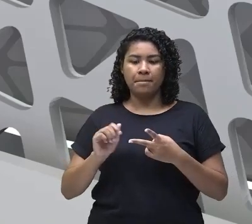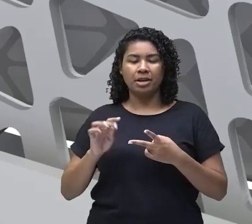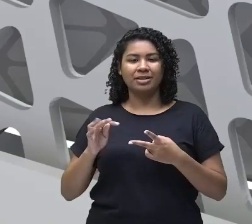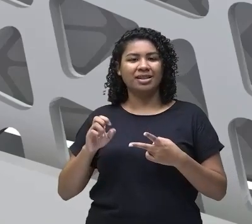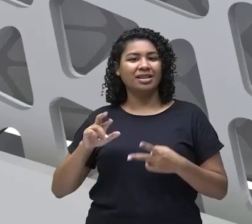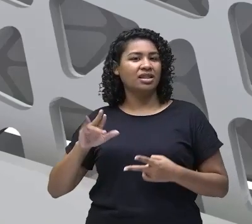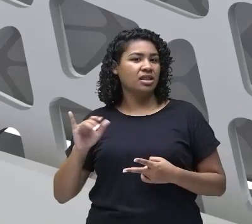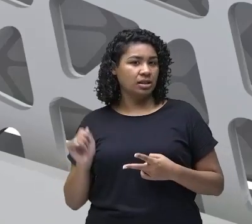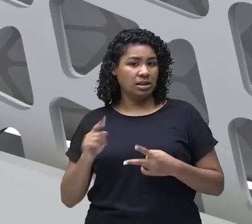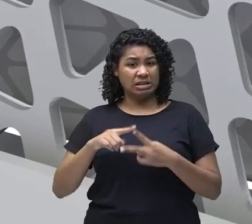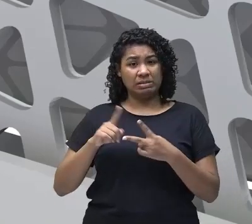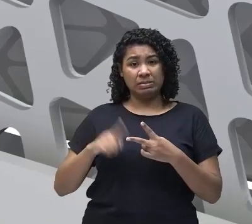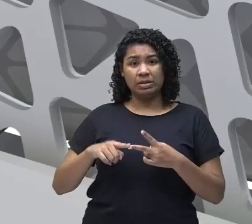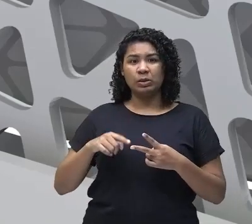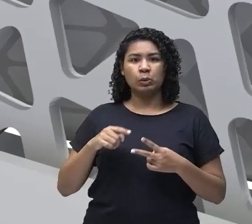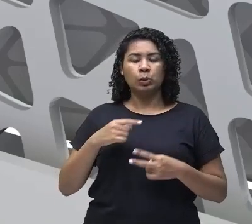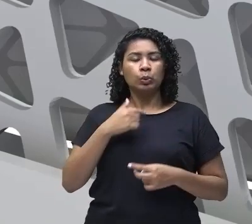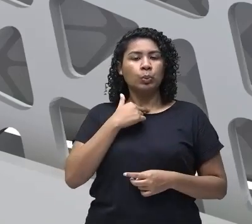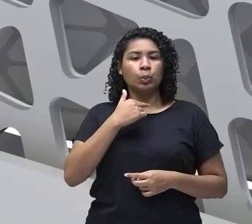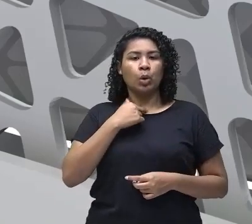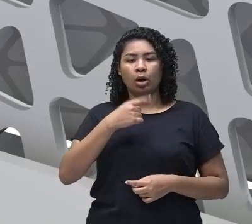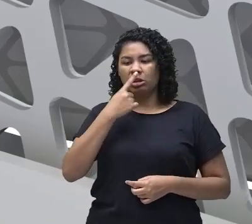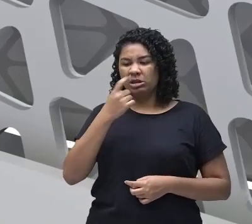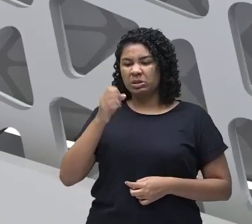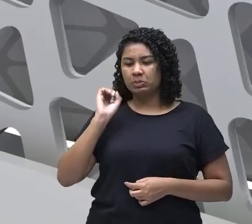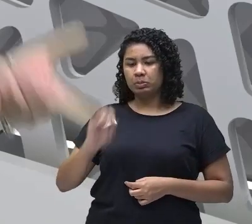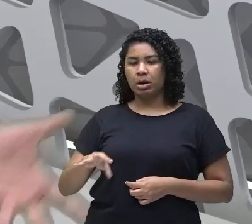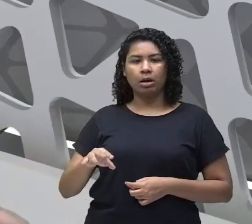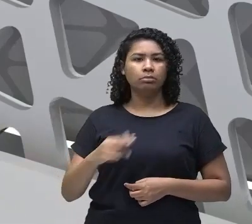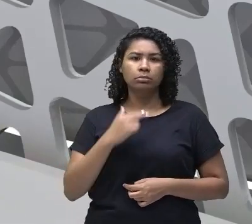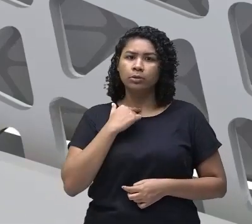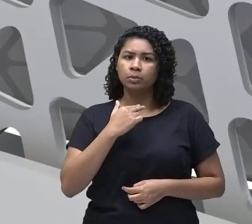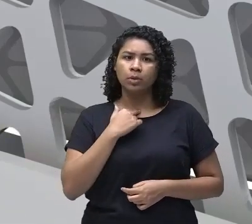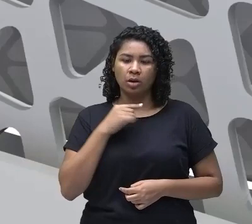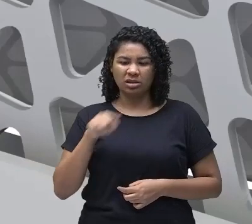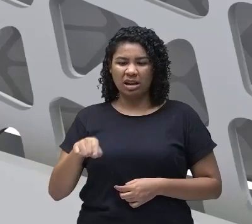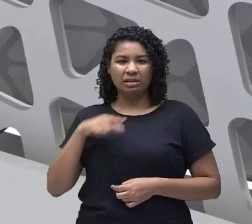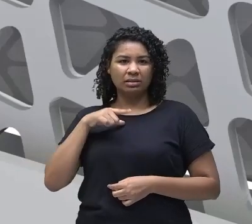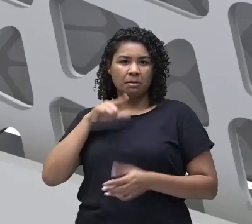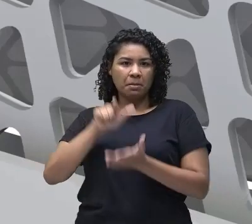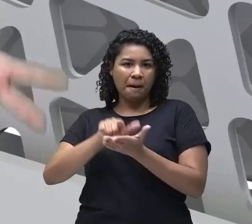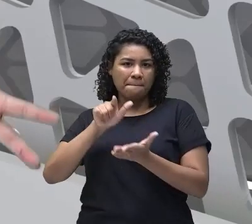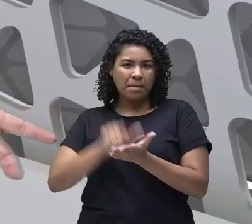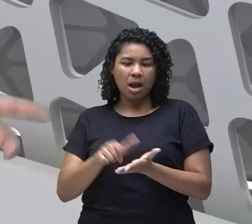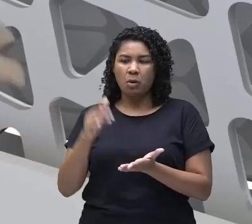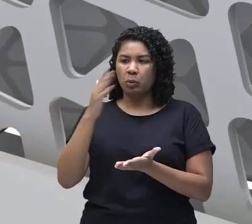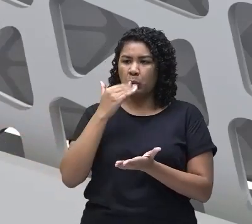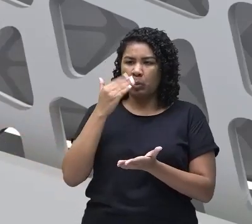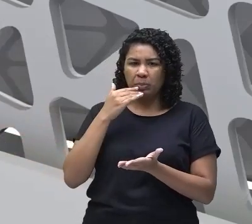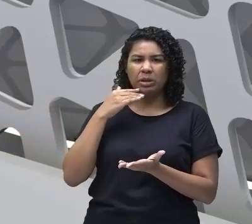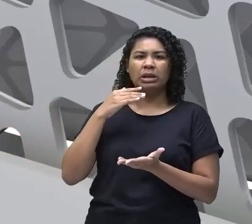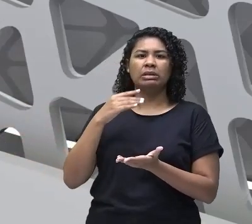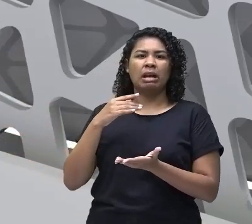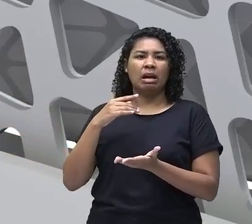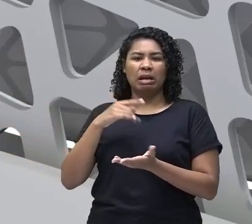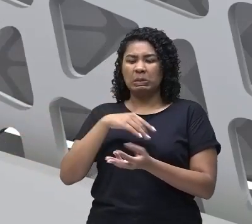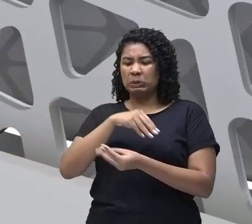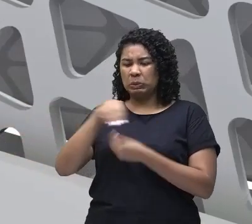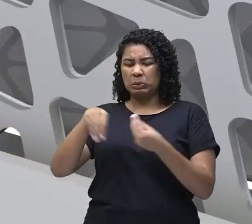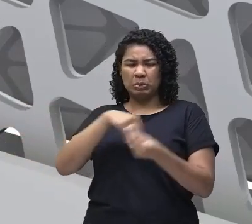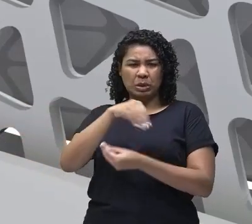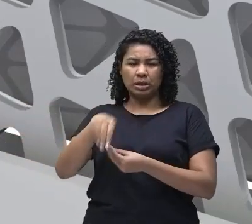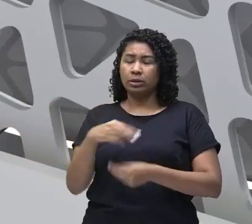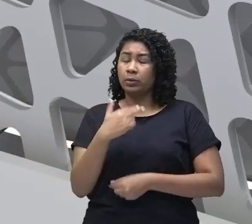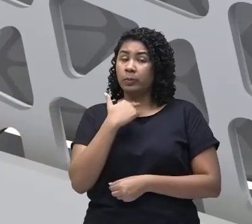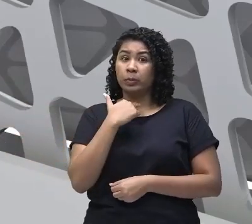não podem ser descartados no lixo comum. O lixo que você joga papel, que você joga resto de comida, não pode, tá? Ele